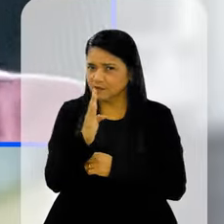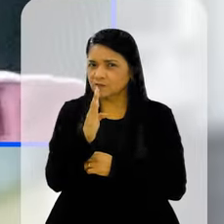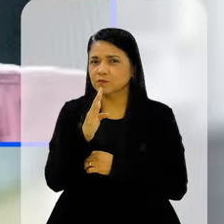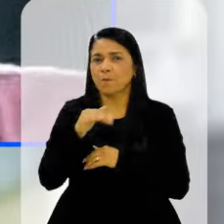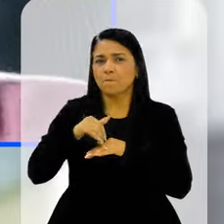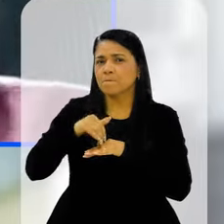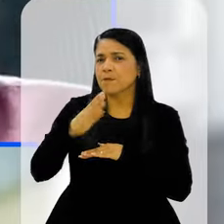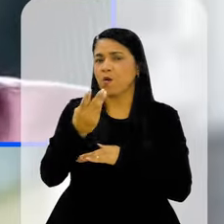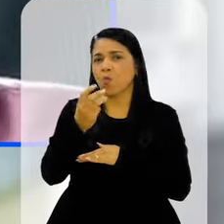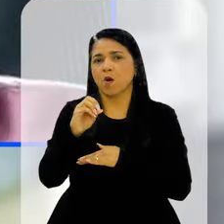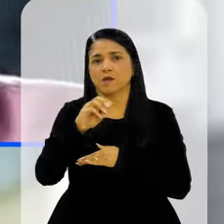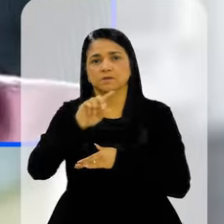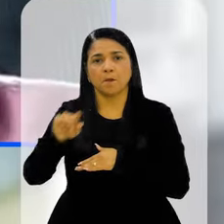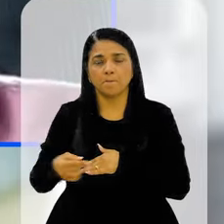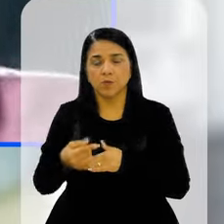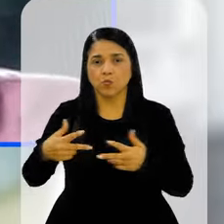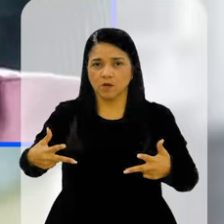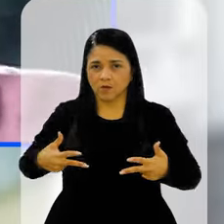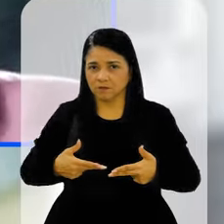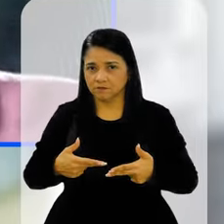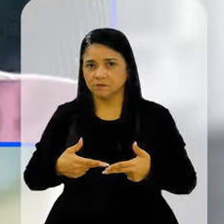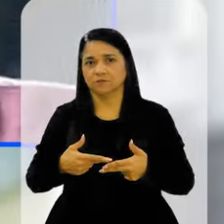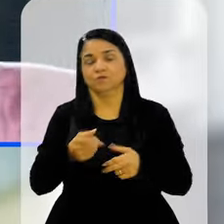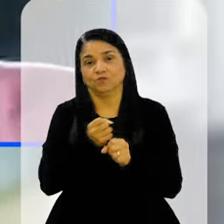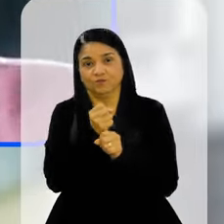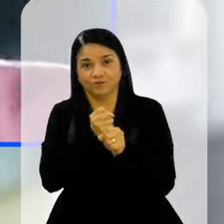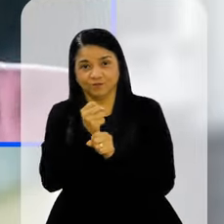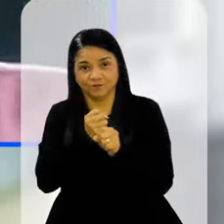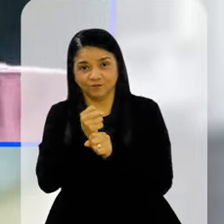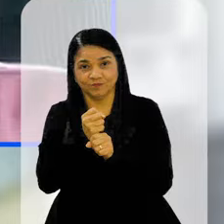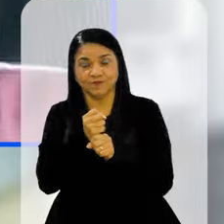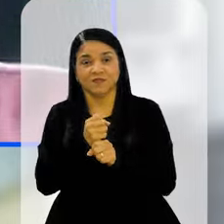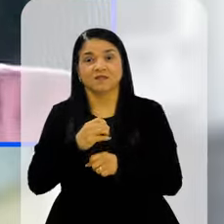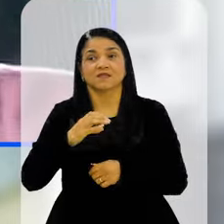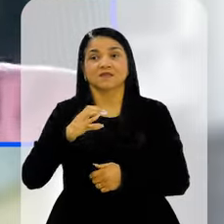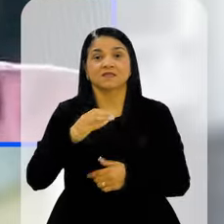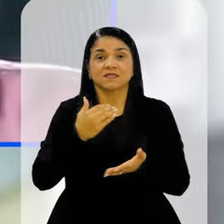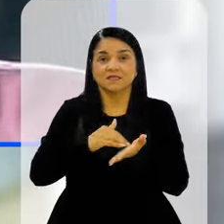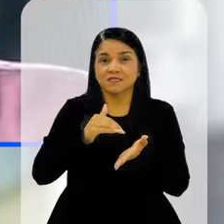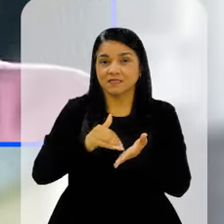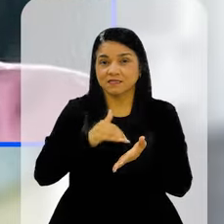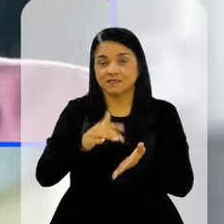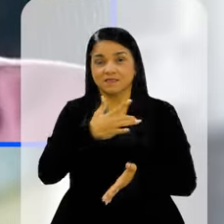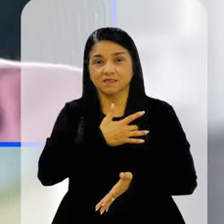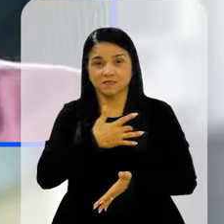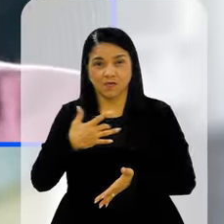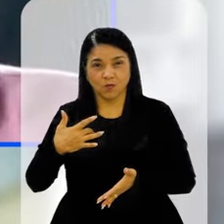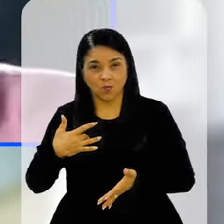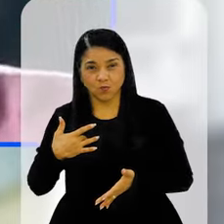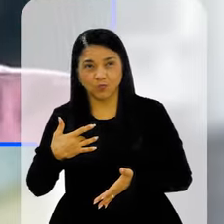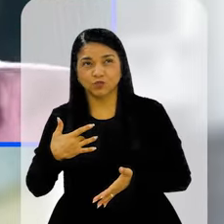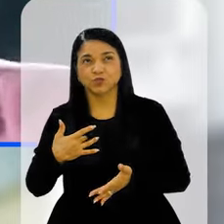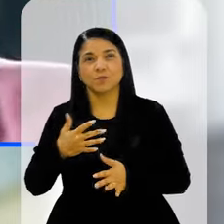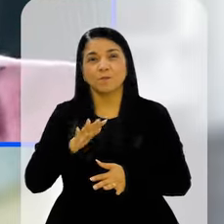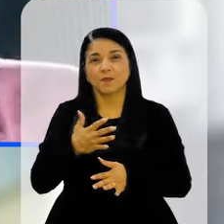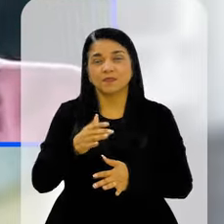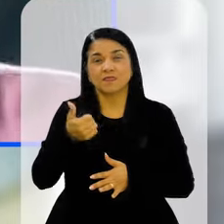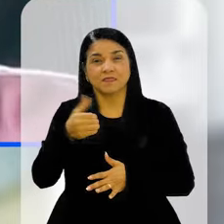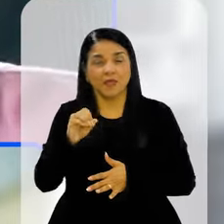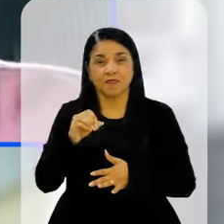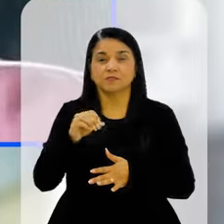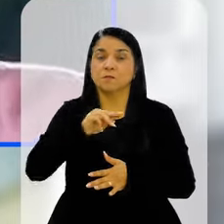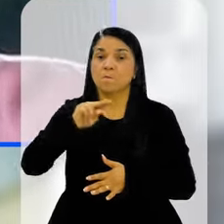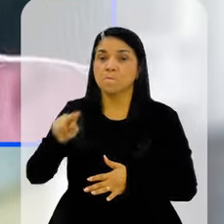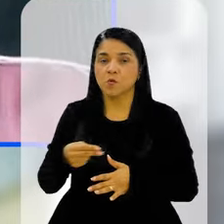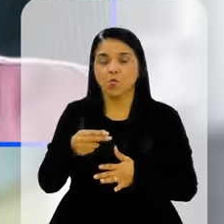mas é o programa mais antigo do Brasil, né? A gente faz mais de 40 mil castrações ano aqui na Prefeitura do Rio, somente na SMPDA, Secretaria